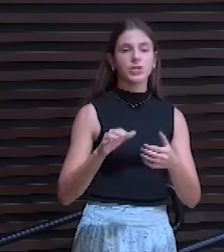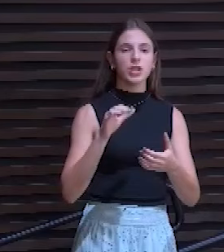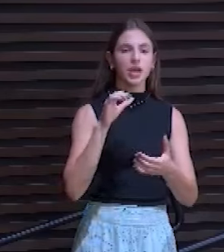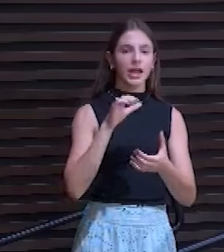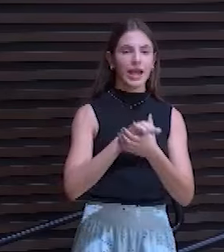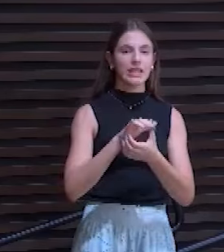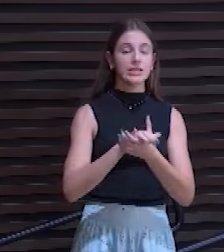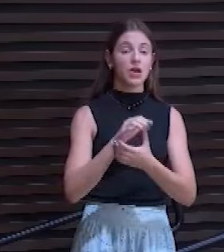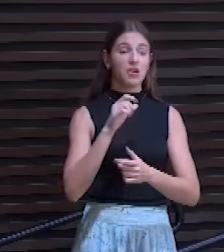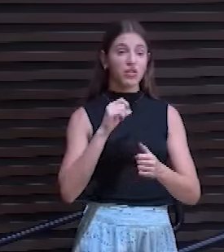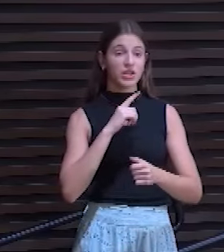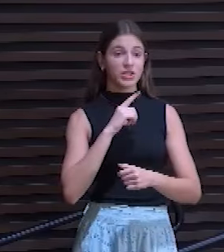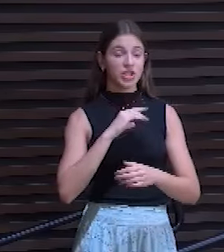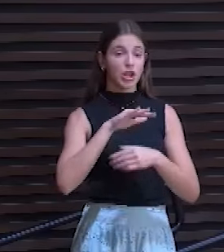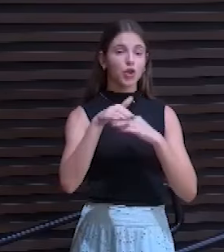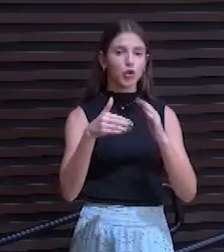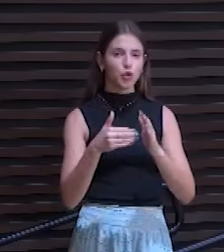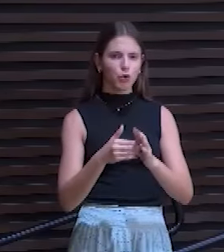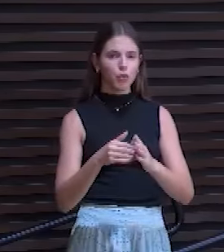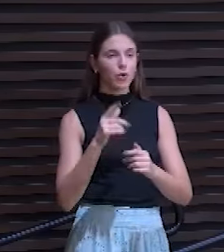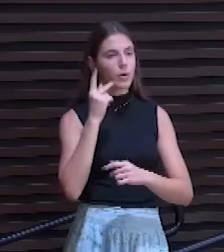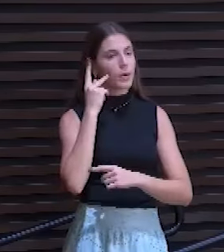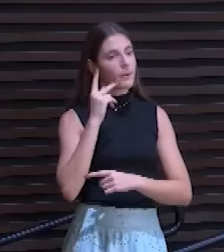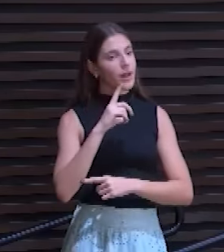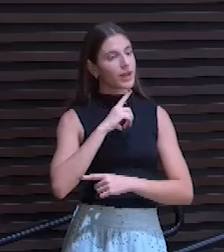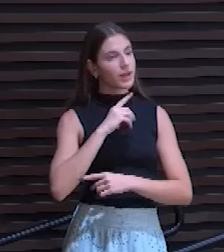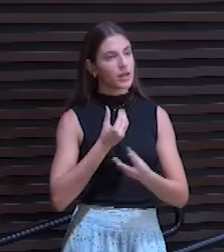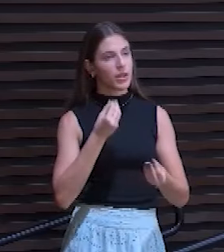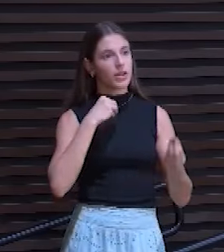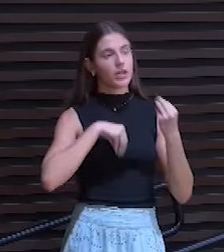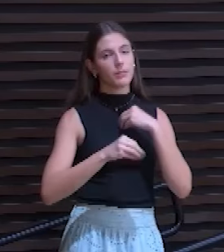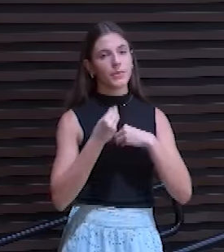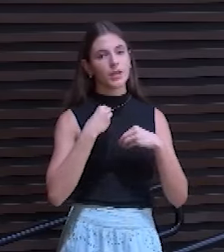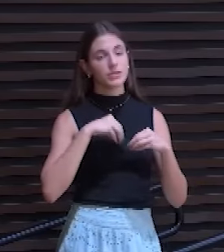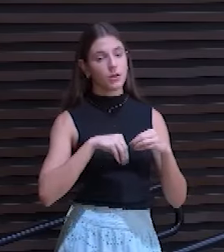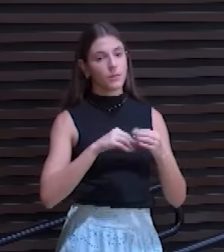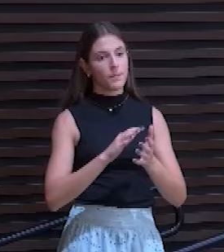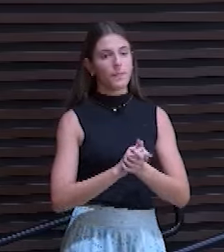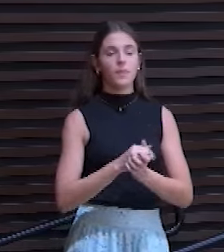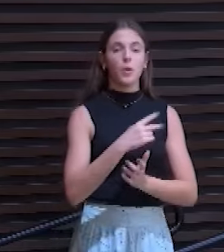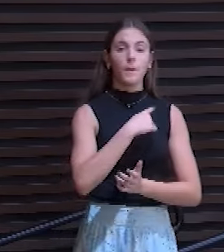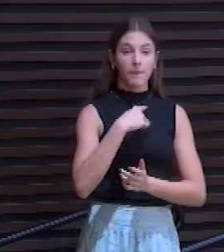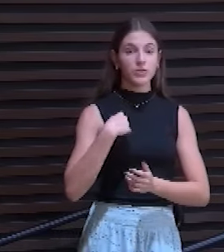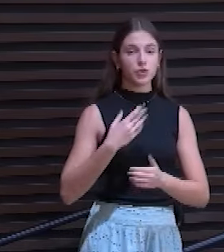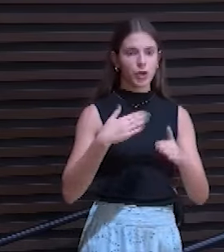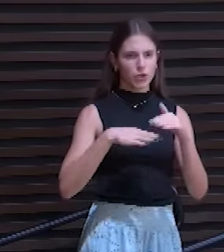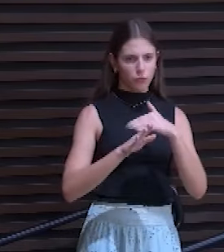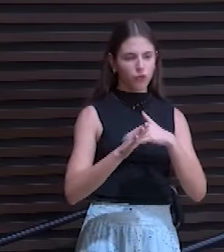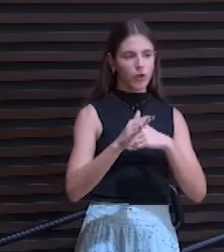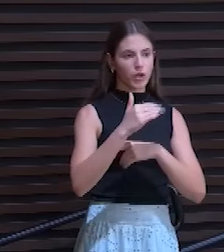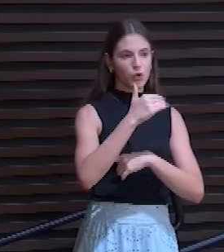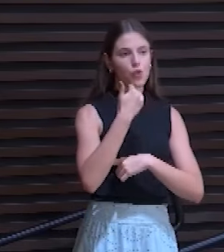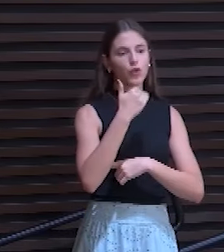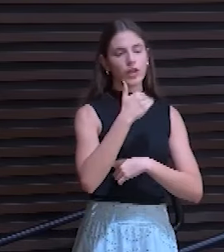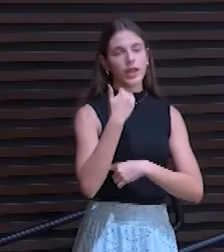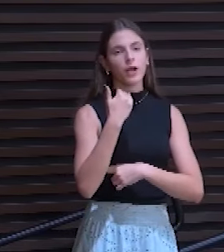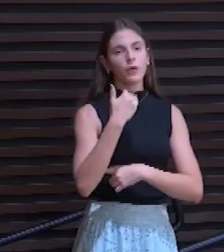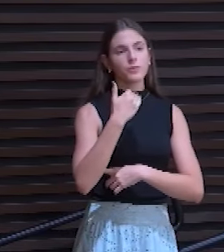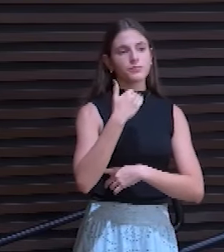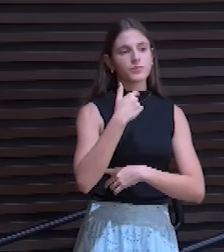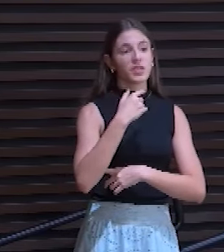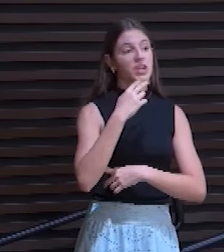depressão. Até o pastor que daria uma palavra no funeral não soube o que dizer, ficou sem jeito, segundo as